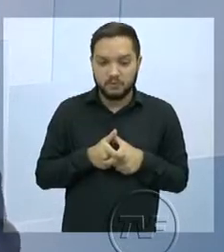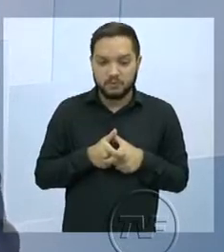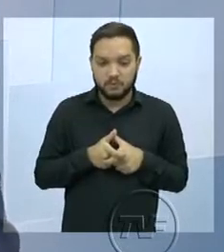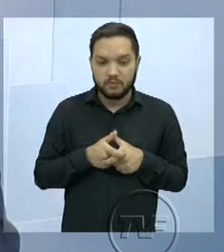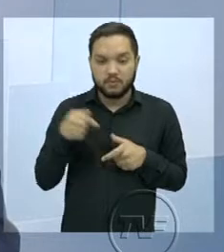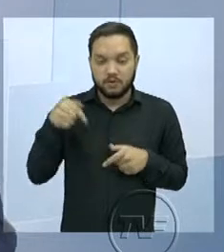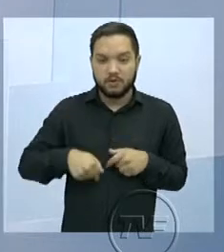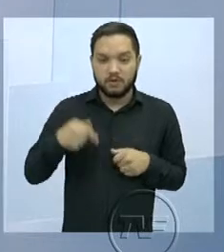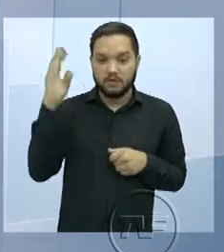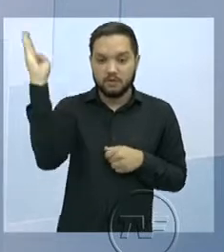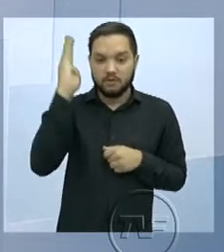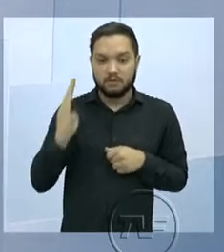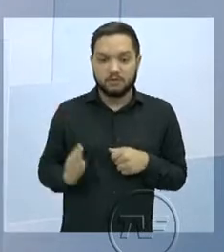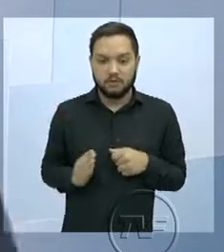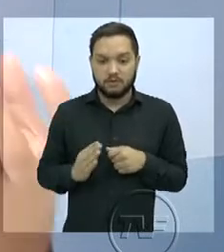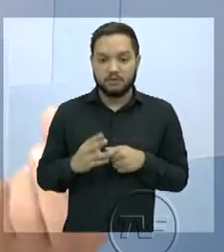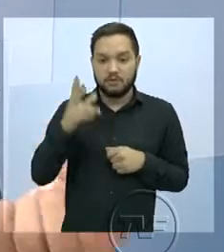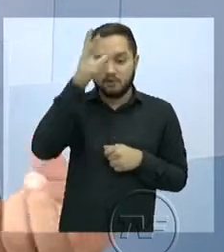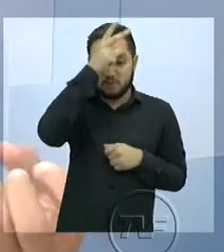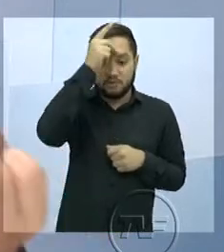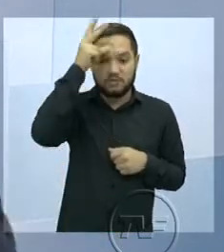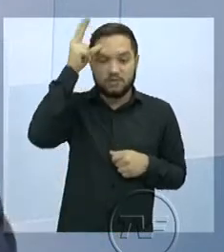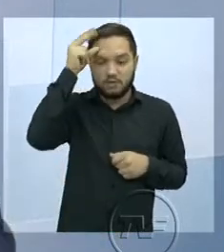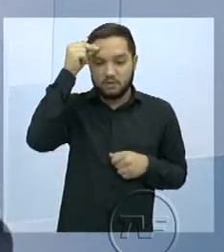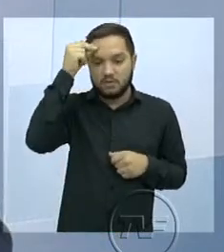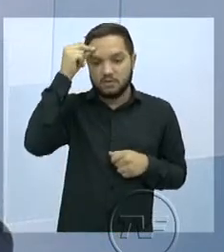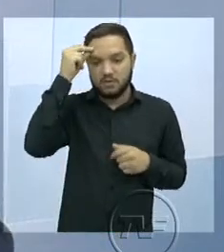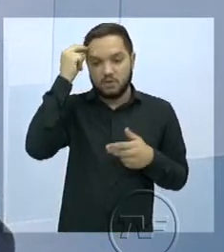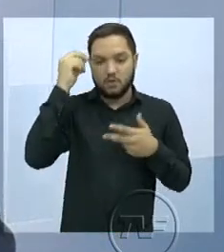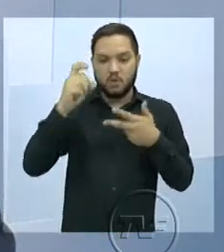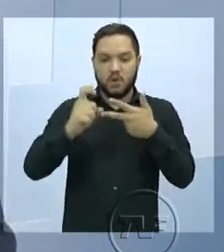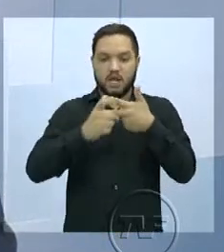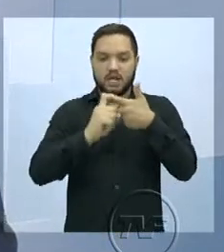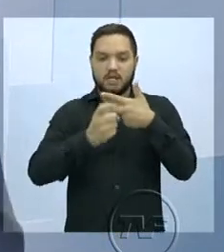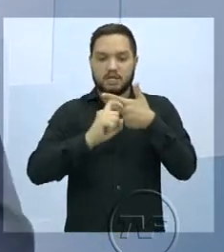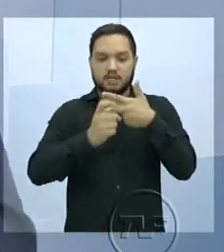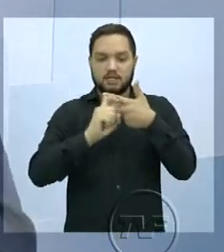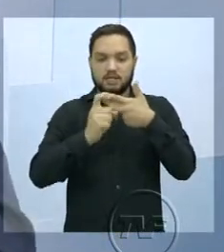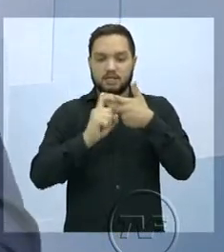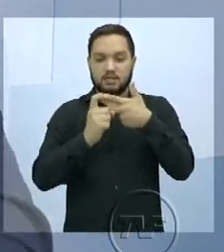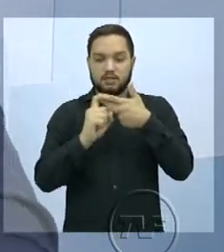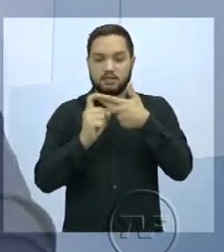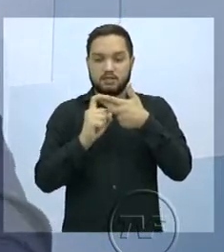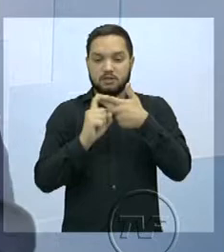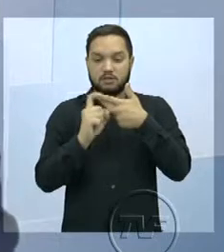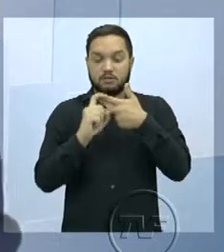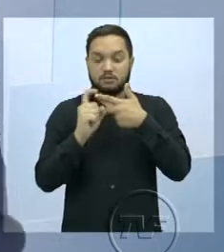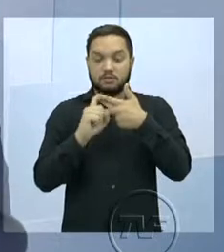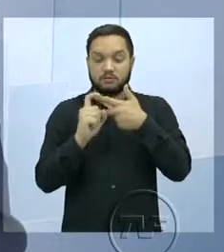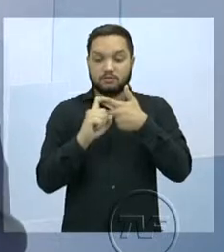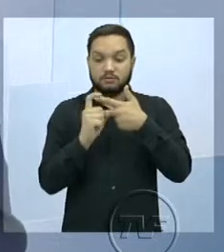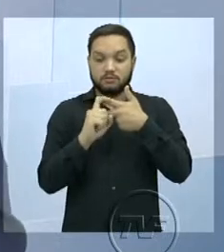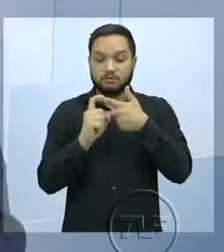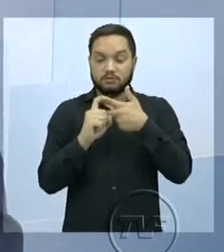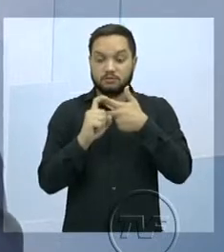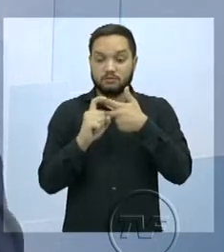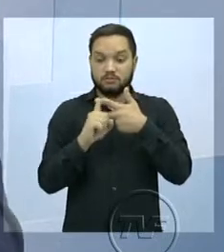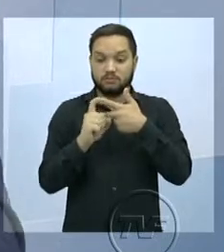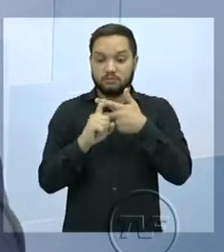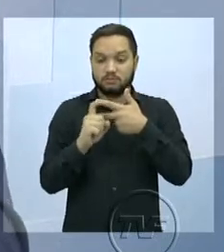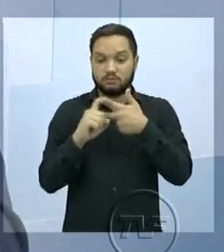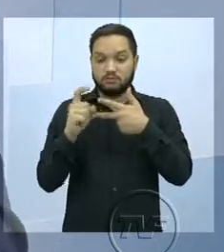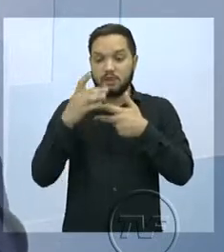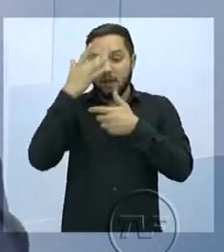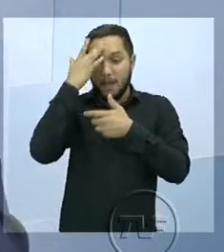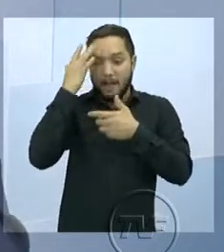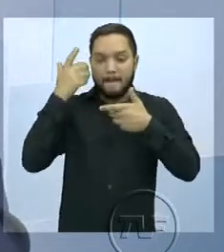tendência nacional que o Poder Executivo ele consegue atrair para a sua base de formação, de deliberação, uma